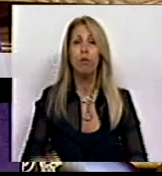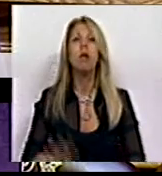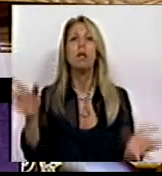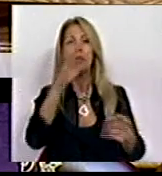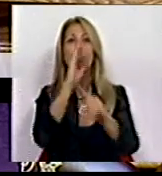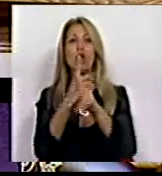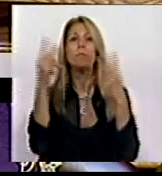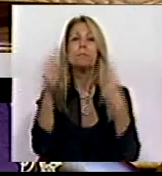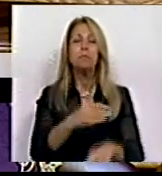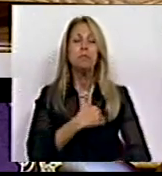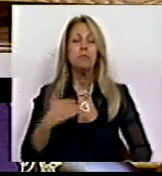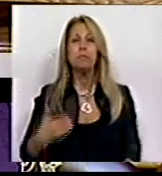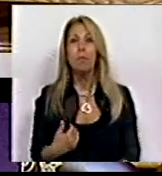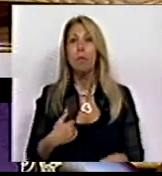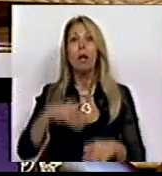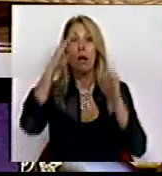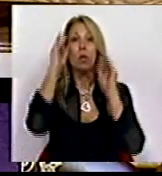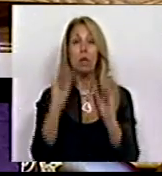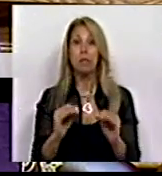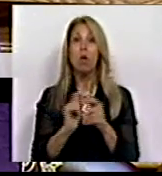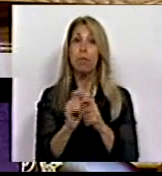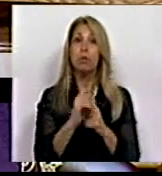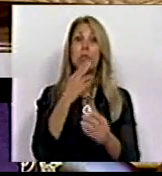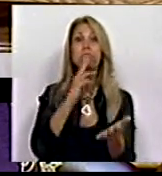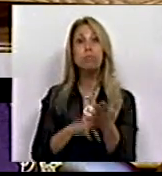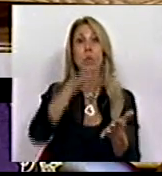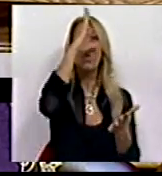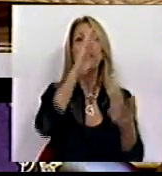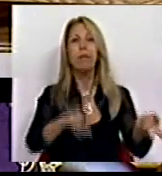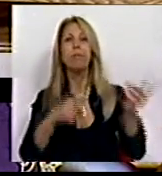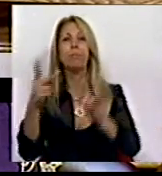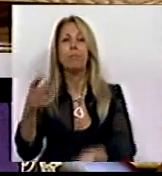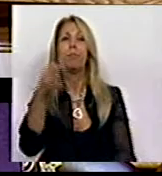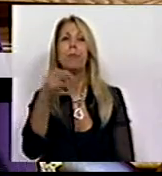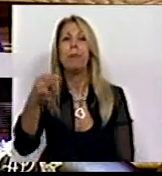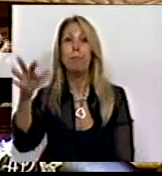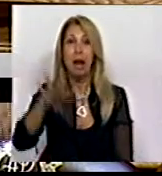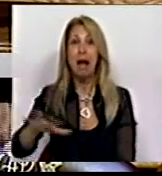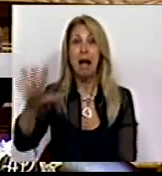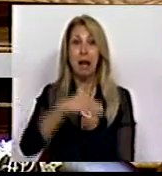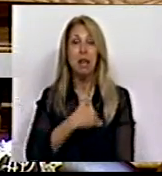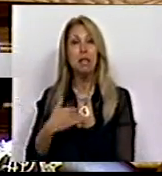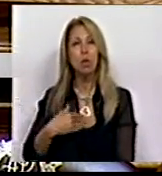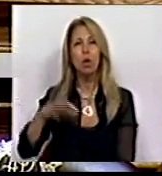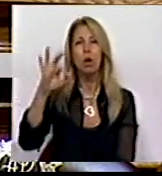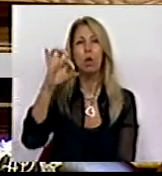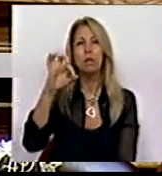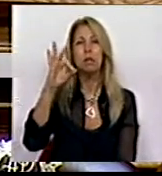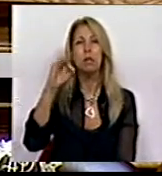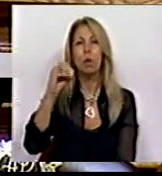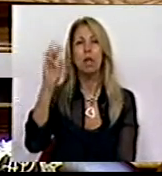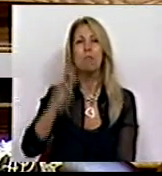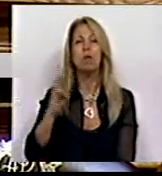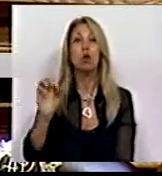saúde, na educação e nas prestações sociais, o Governo transfere para as PPP, só na área da saúde, 840 milhões de